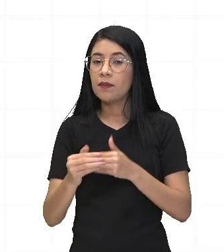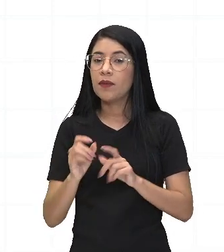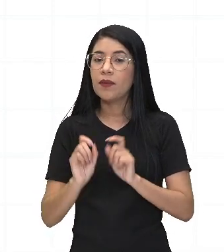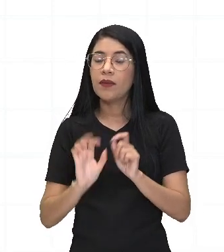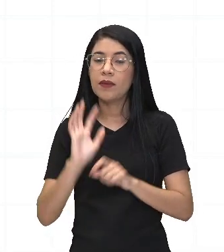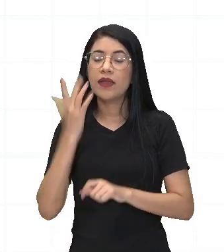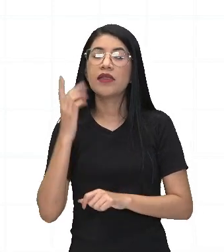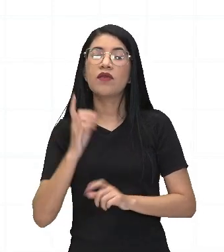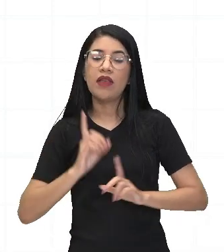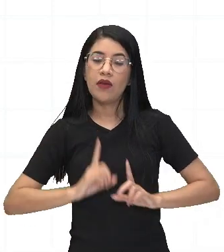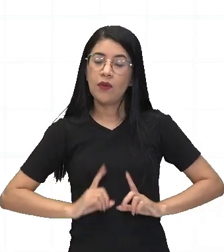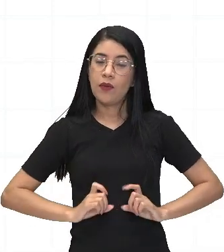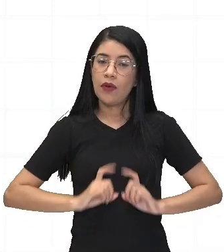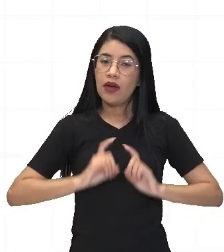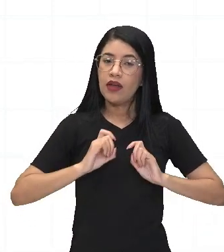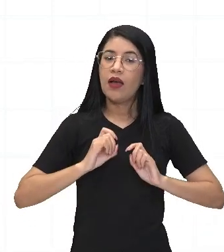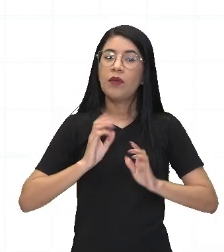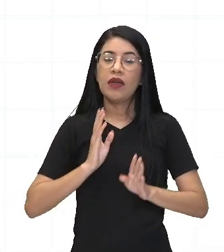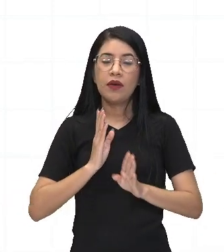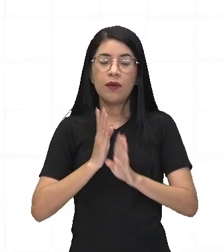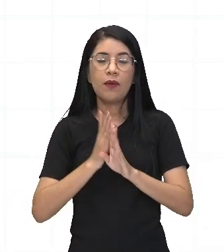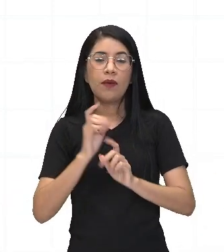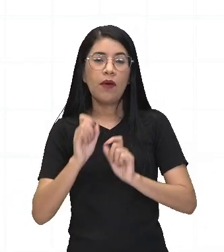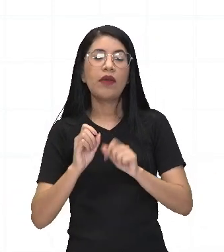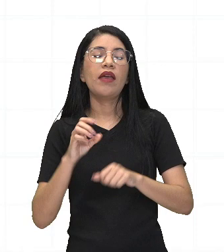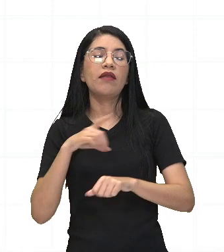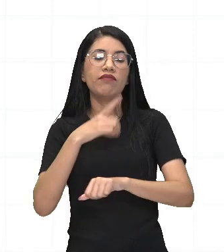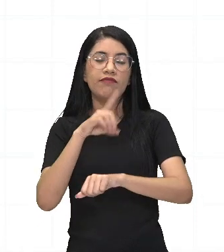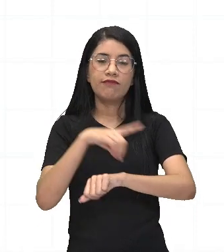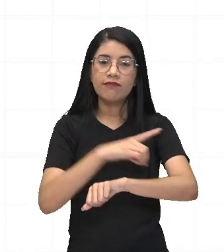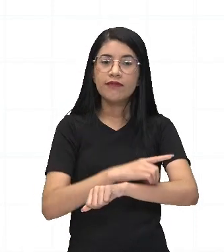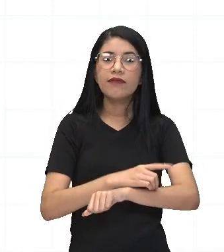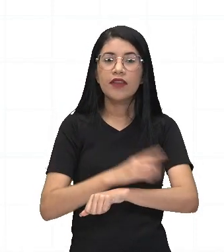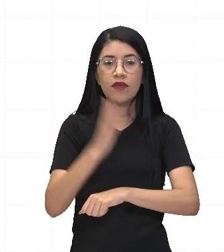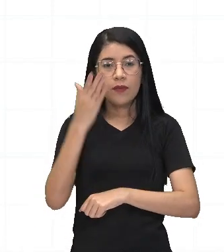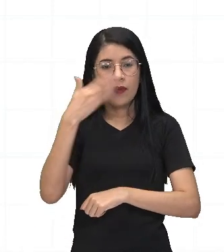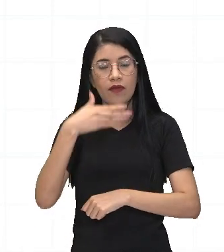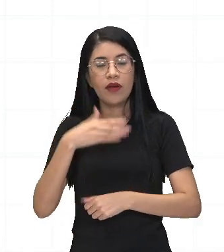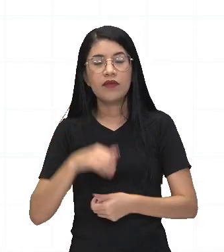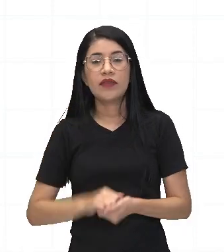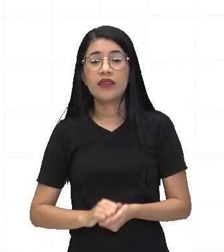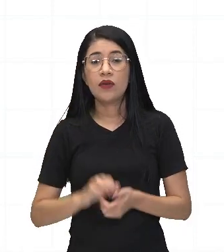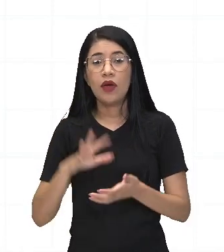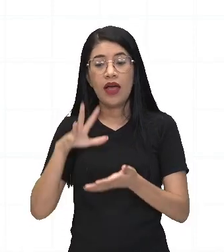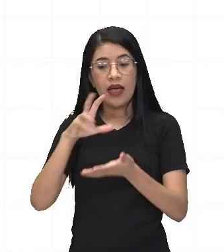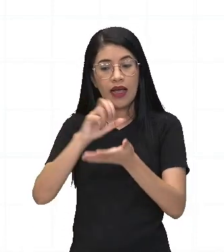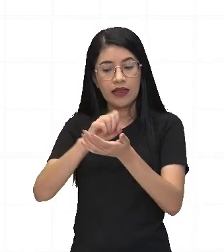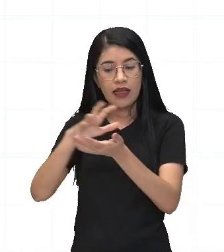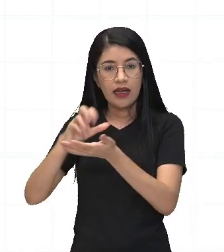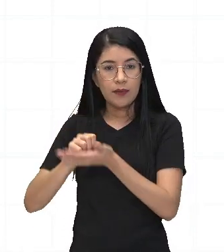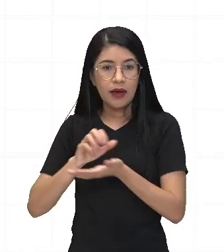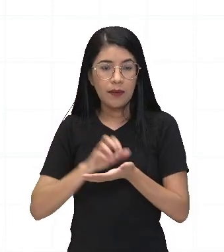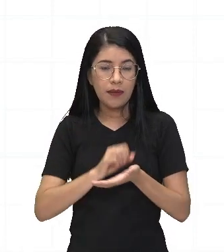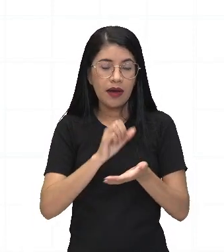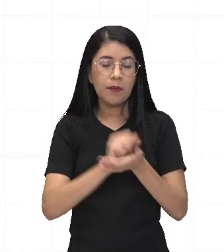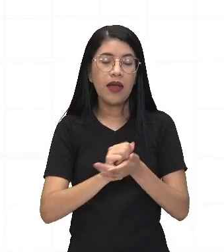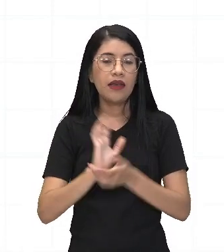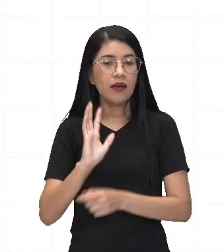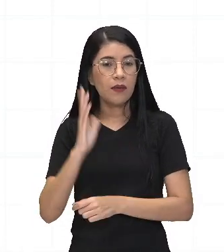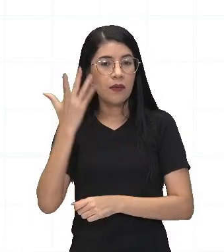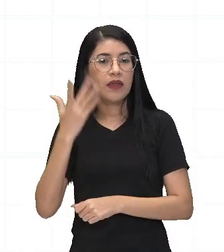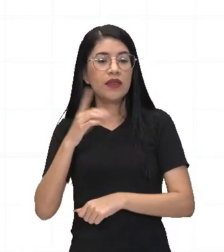e diagnosticado. É dengue. Todos os cadastros de dengue que ocorreram em